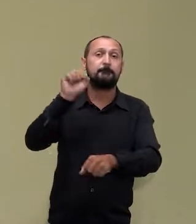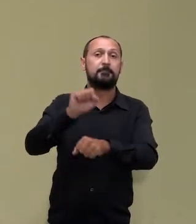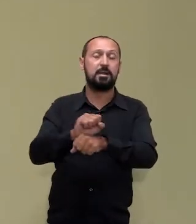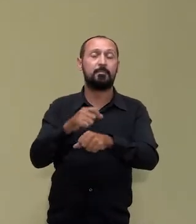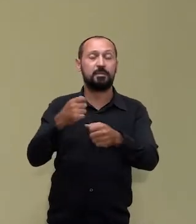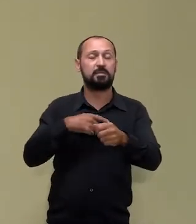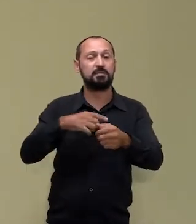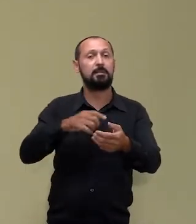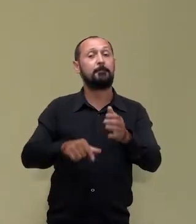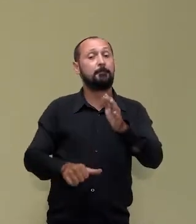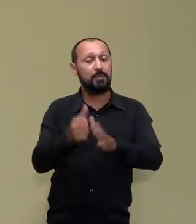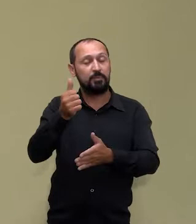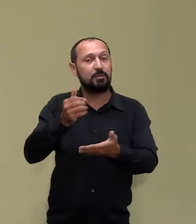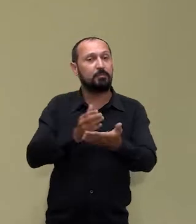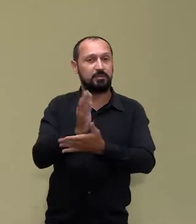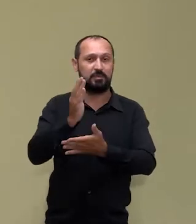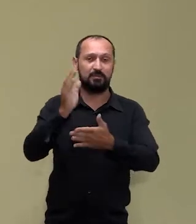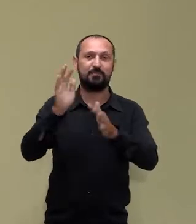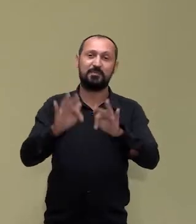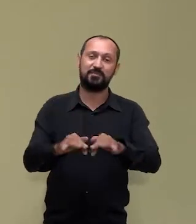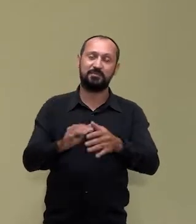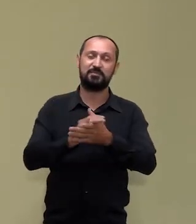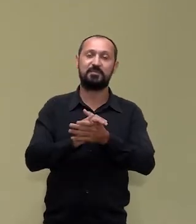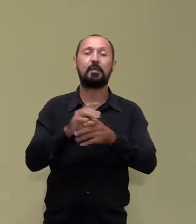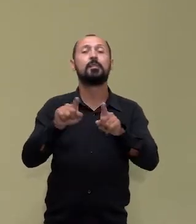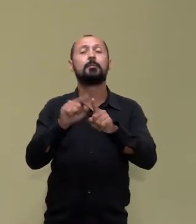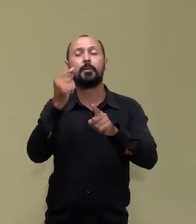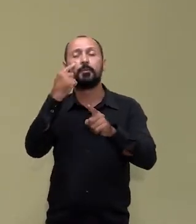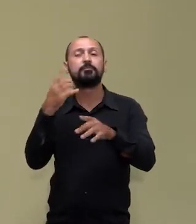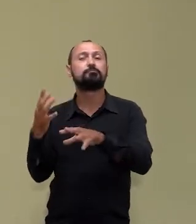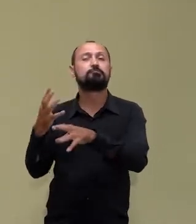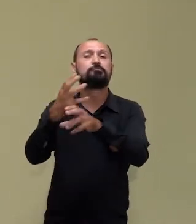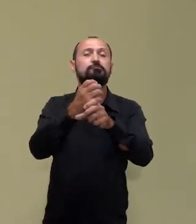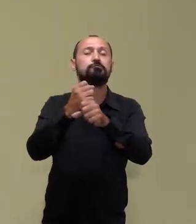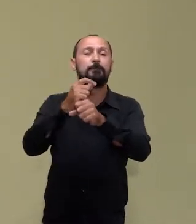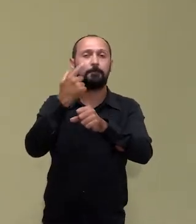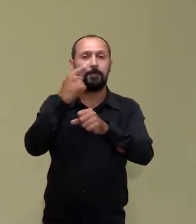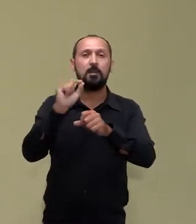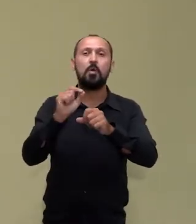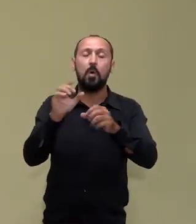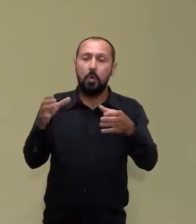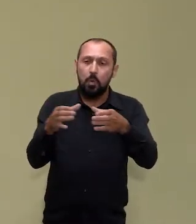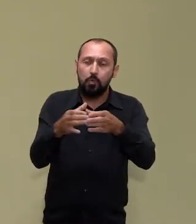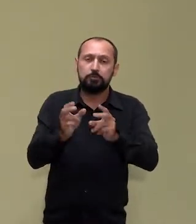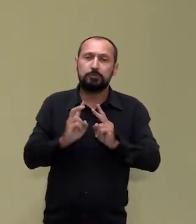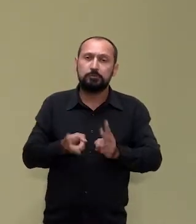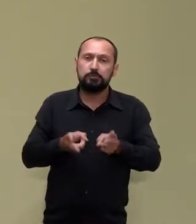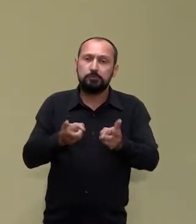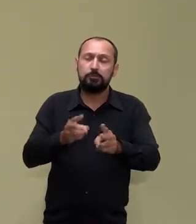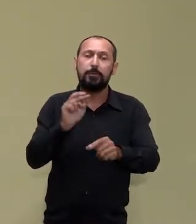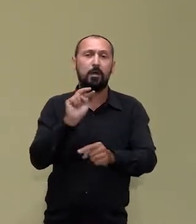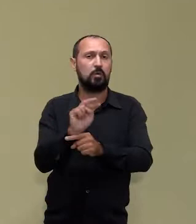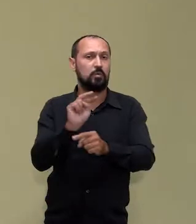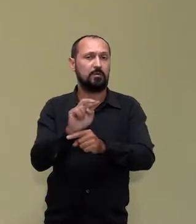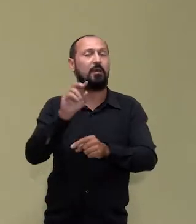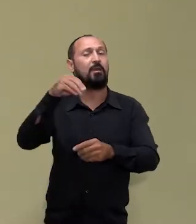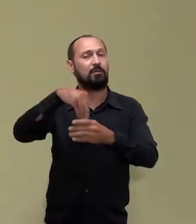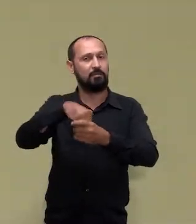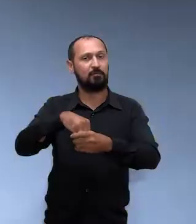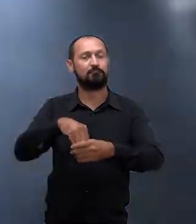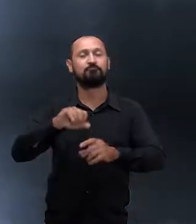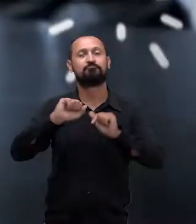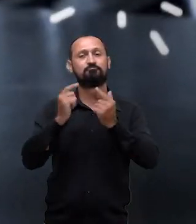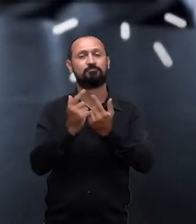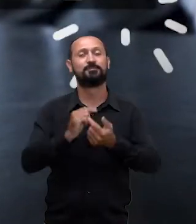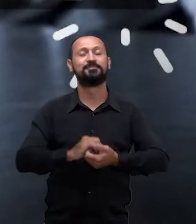LDO, por exemplo. Além disso, a execução orçamentária é objeto de uma comissão permanente aqui da